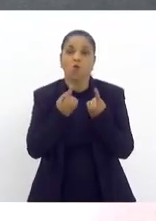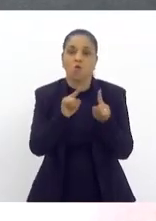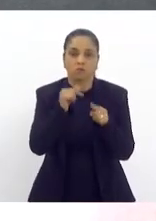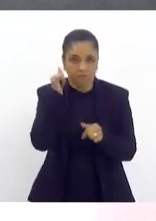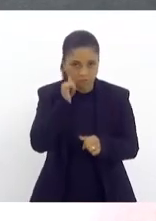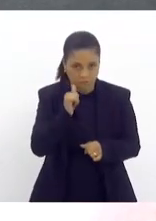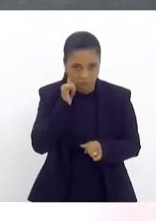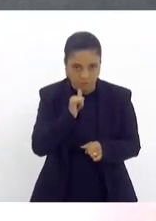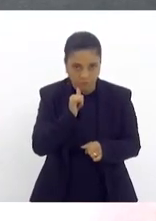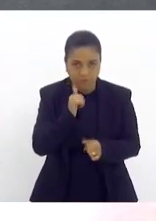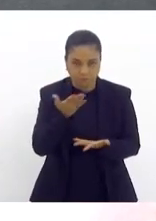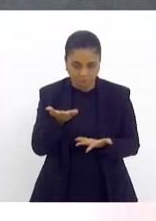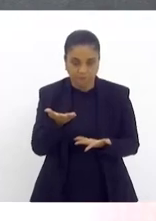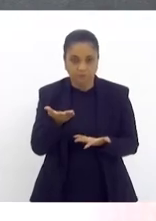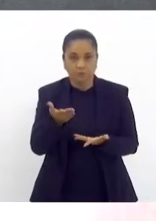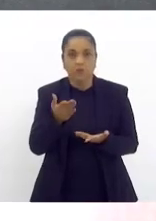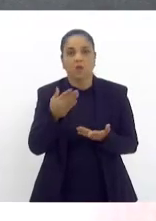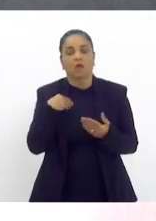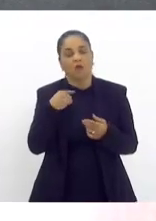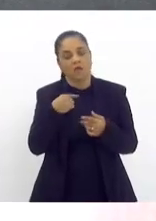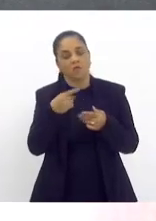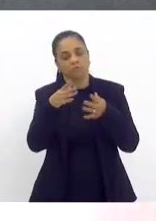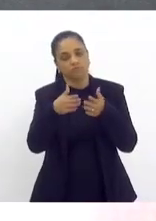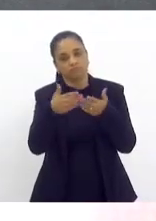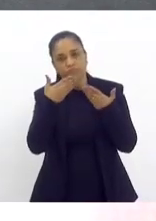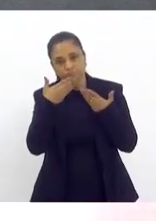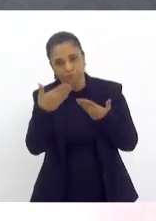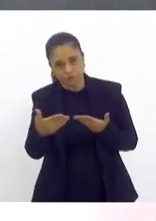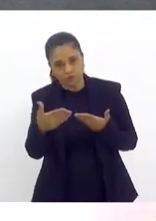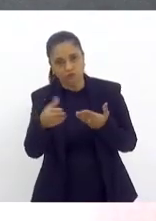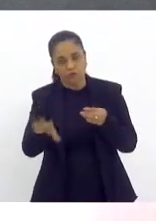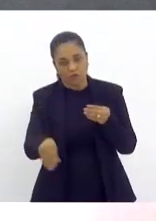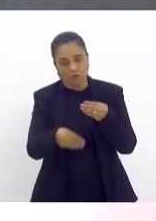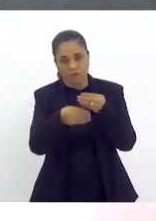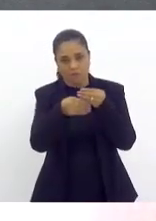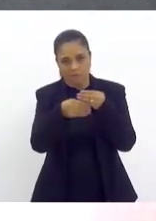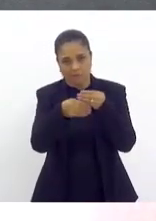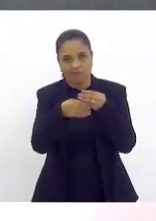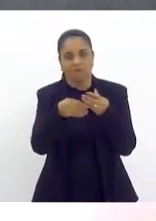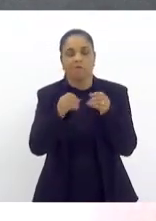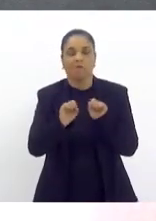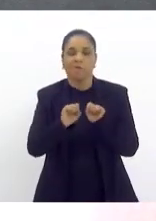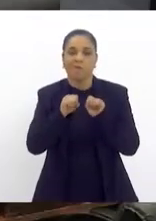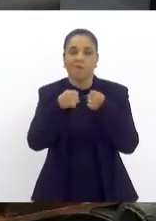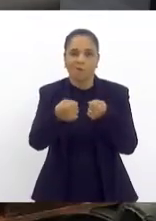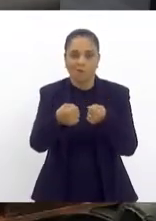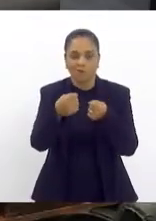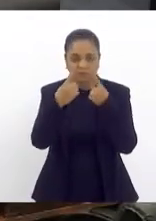dar o parecer. Então, parecer com emendas, acompanhando a bancada do PSOL.